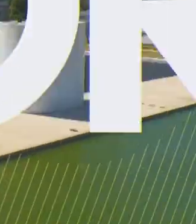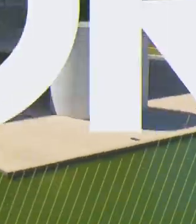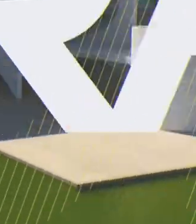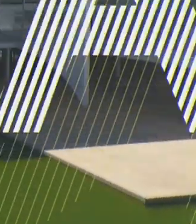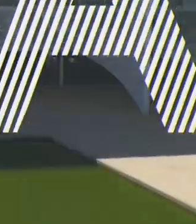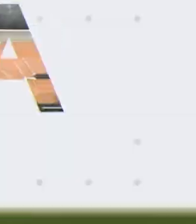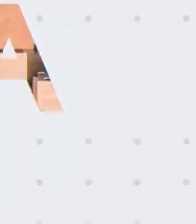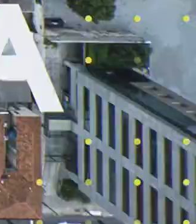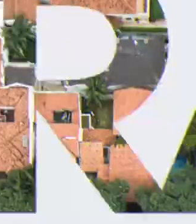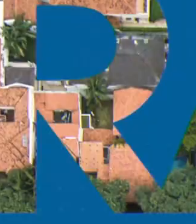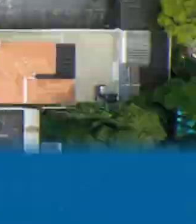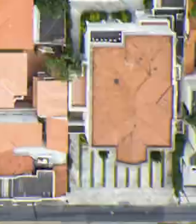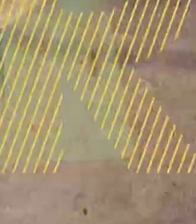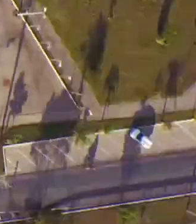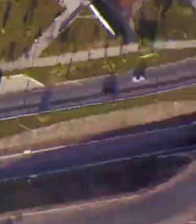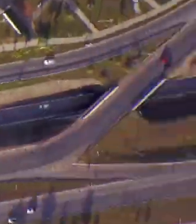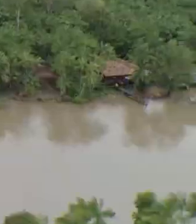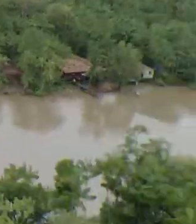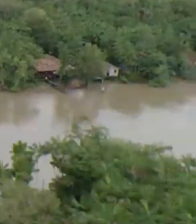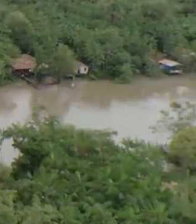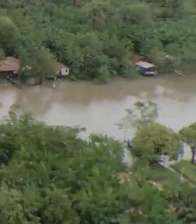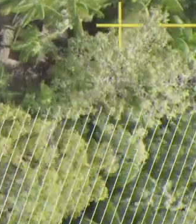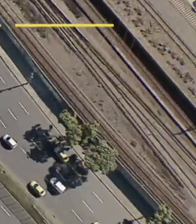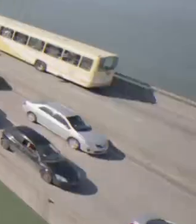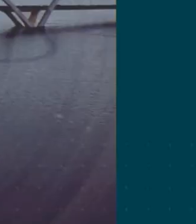Tchau. Tchau.